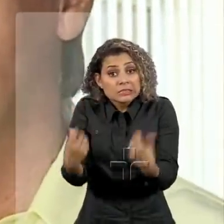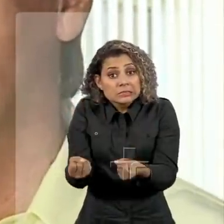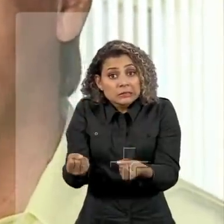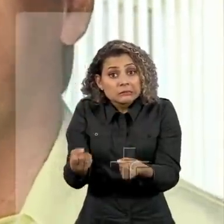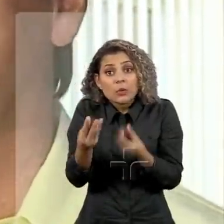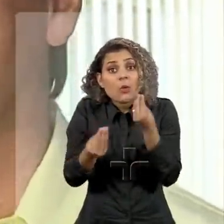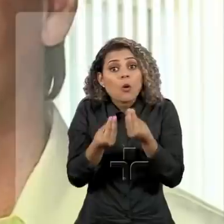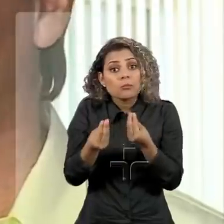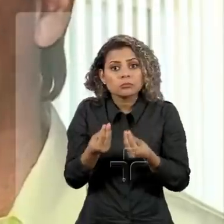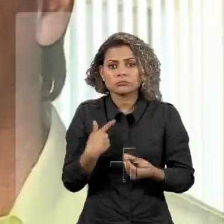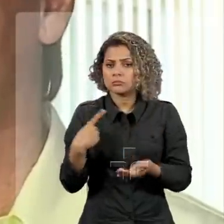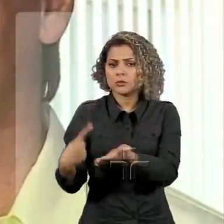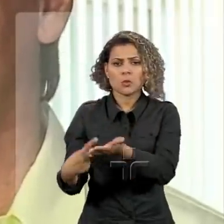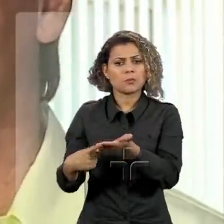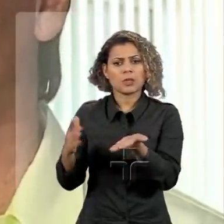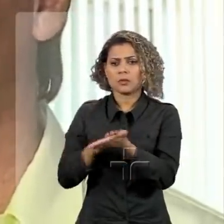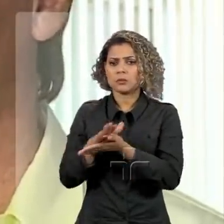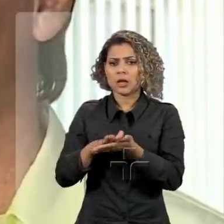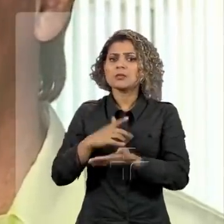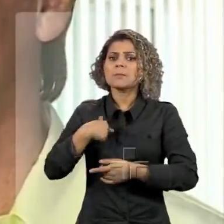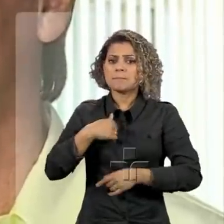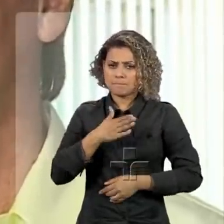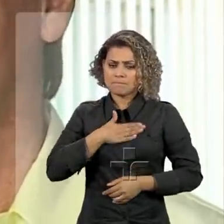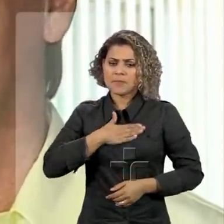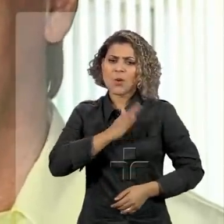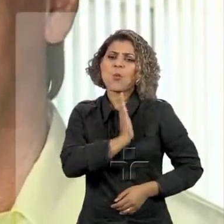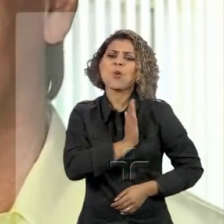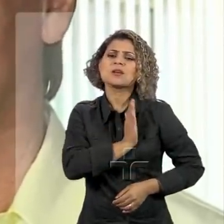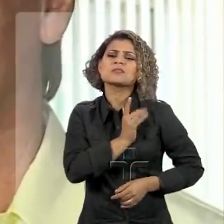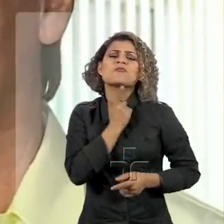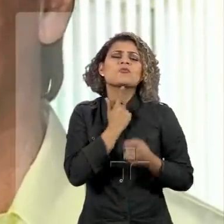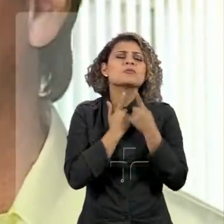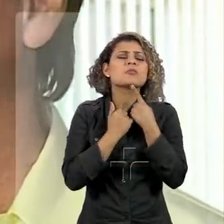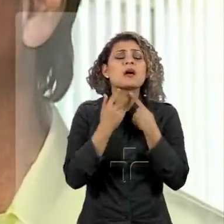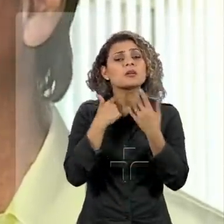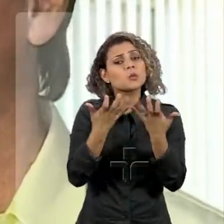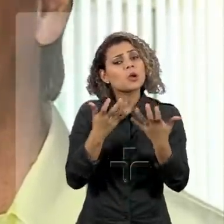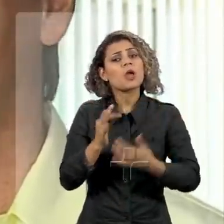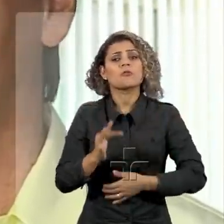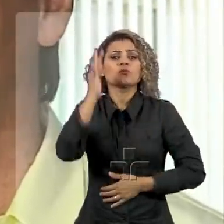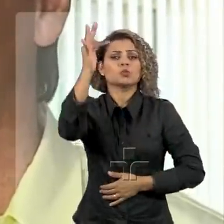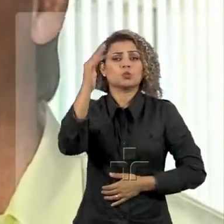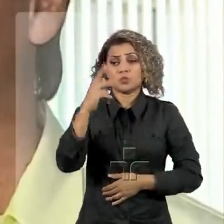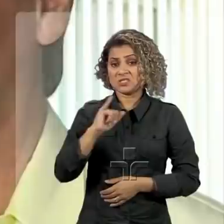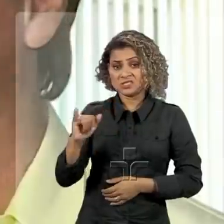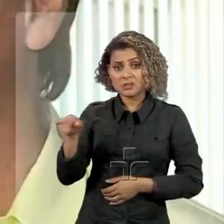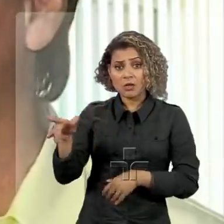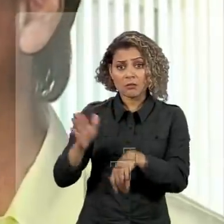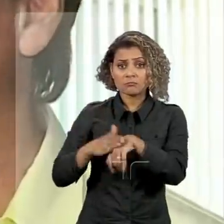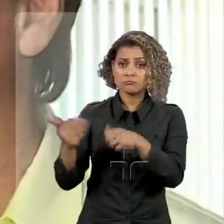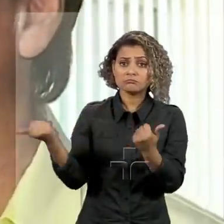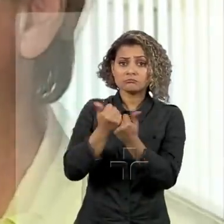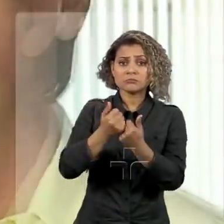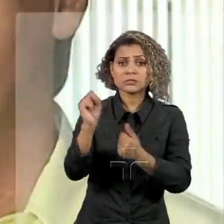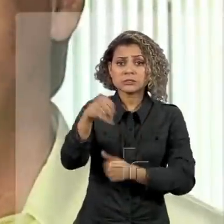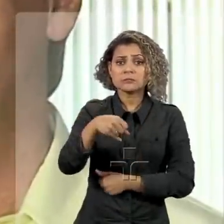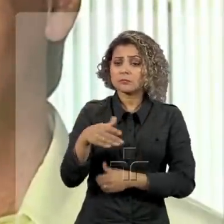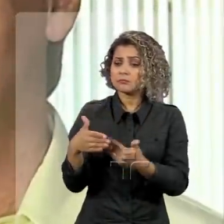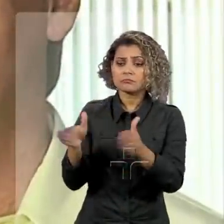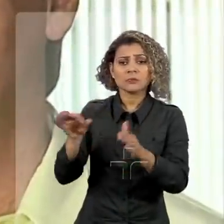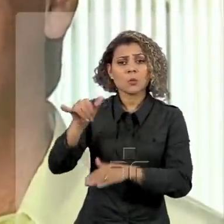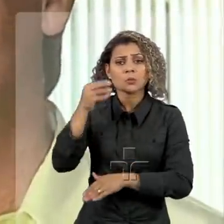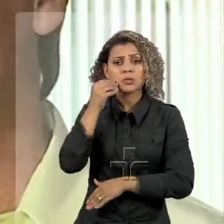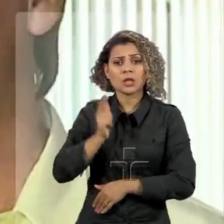combinado, mas do coração meu, lá na frente, ele tendo um bom sucessor, isso está aberto para ele. Mas